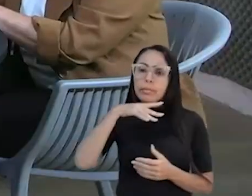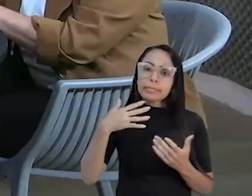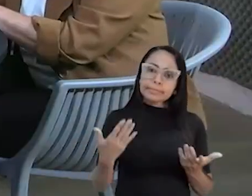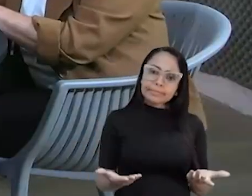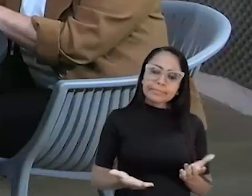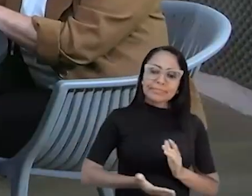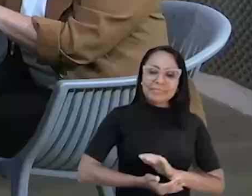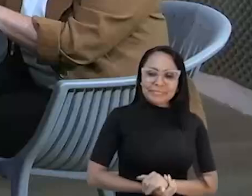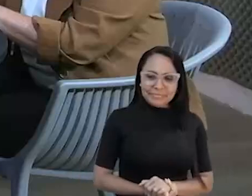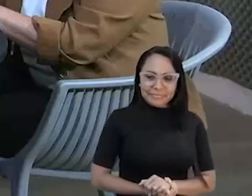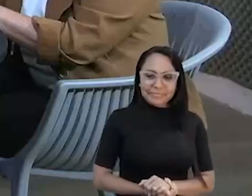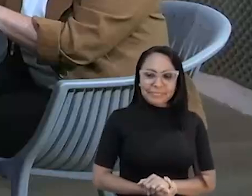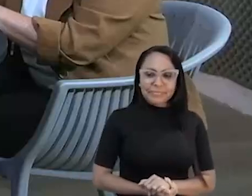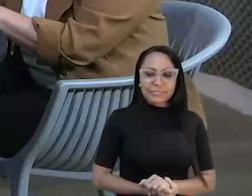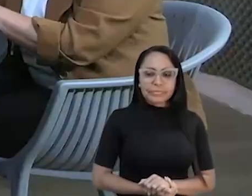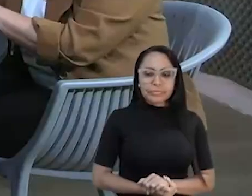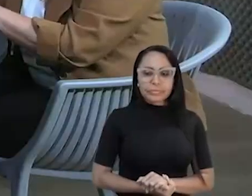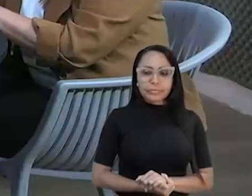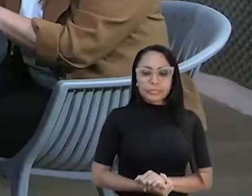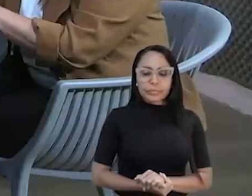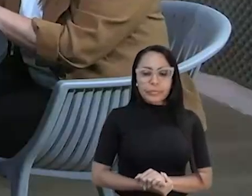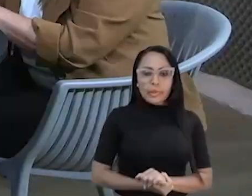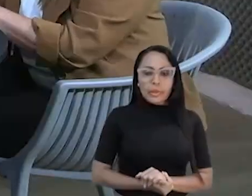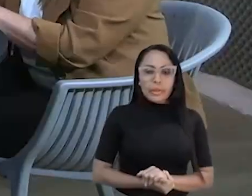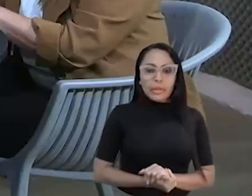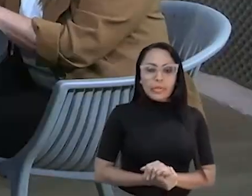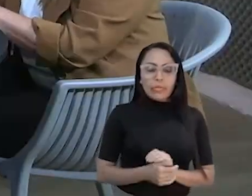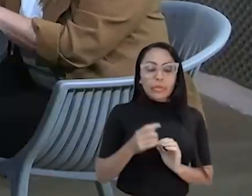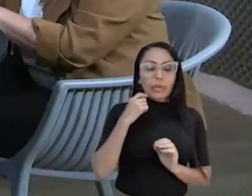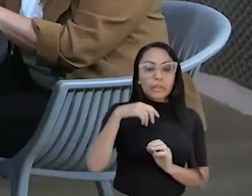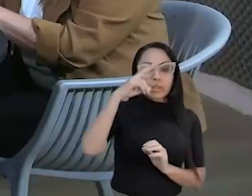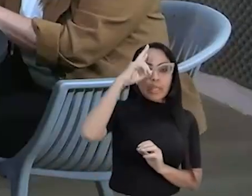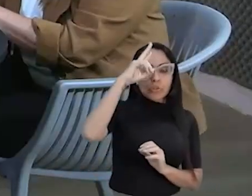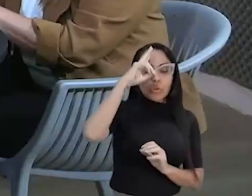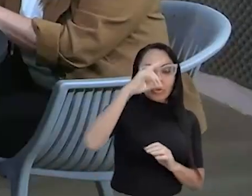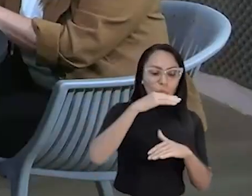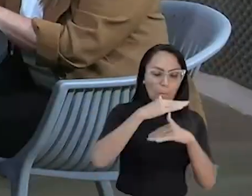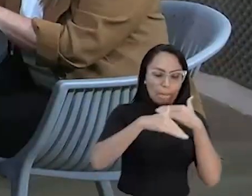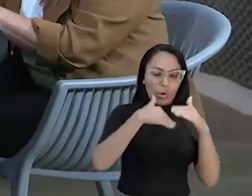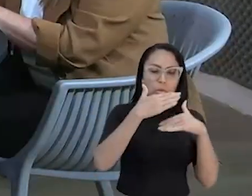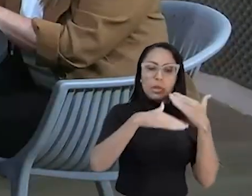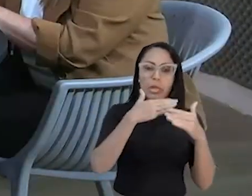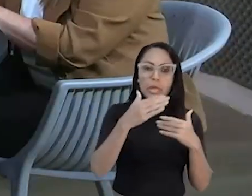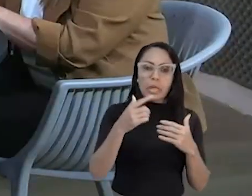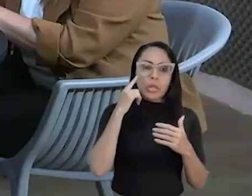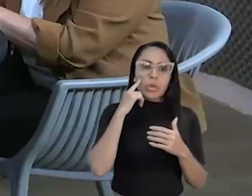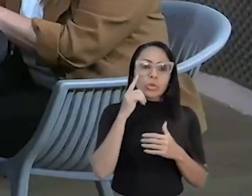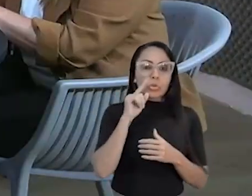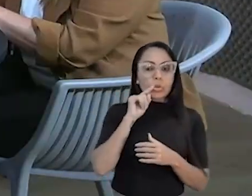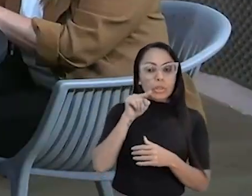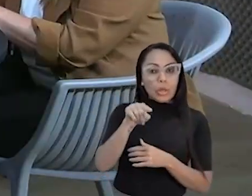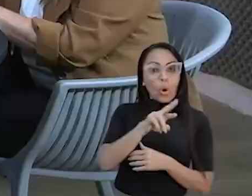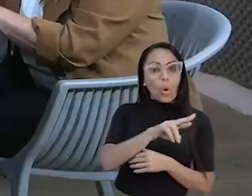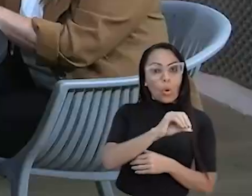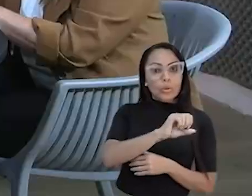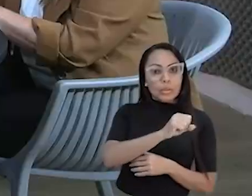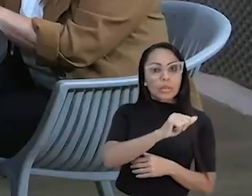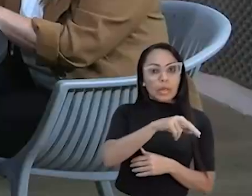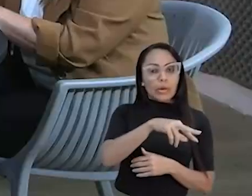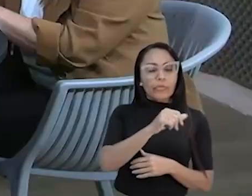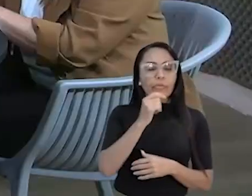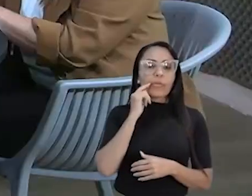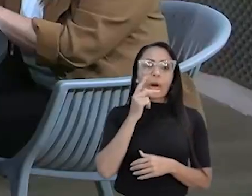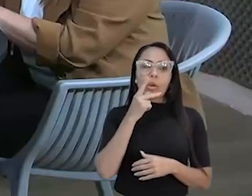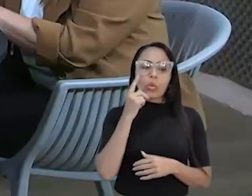Vai lembrar. E puxando até dessa história do processo que Rosana falou, né? E falando dessa história